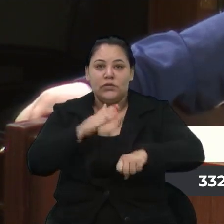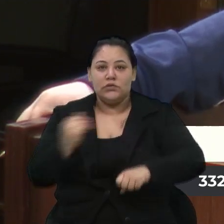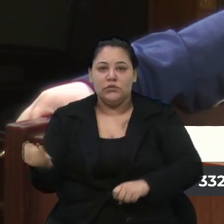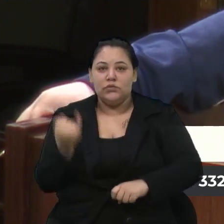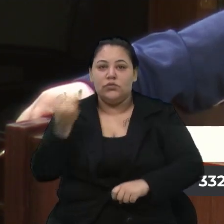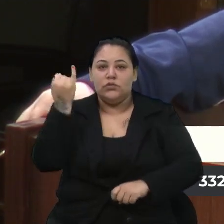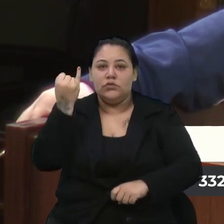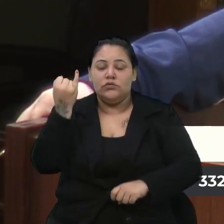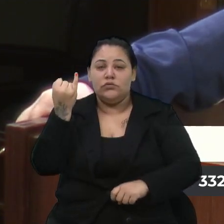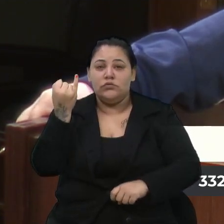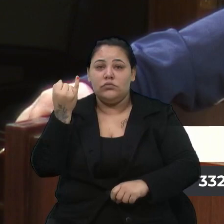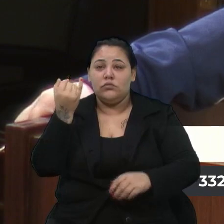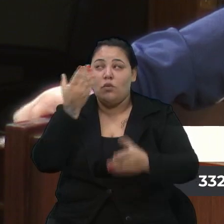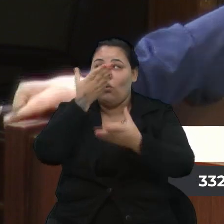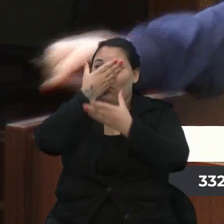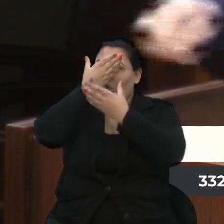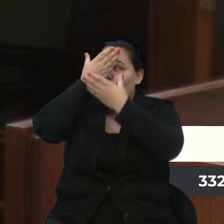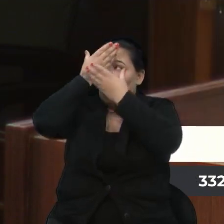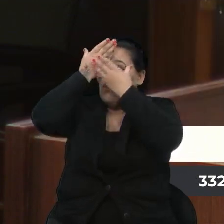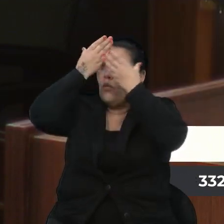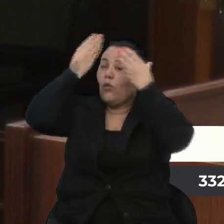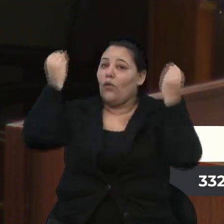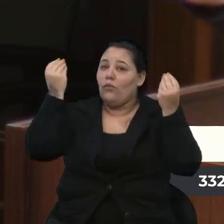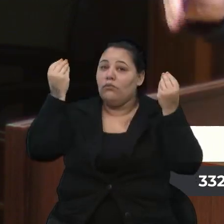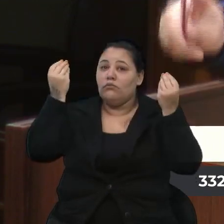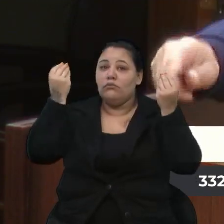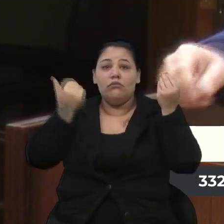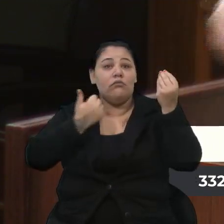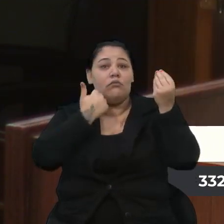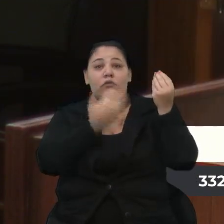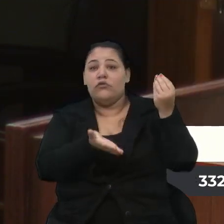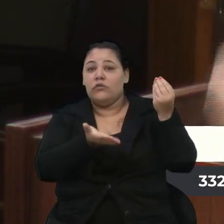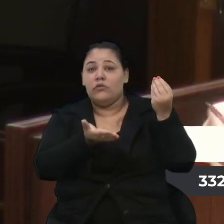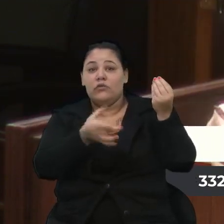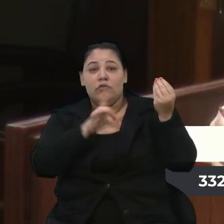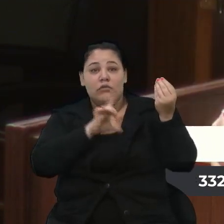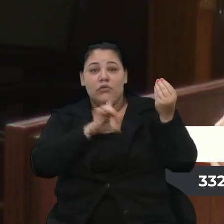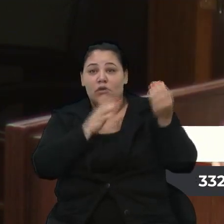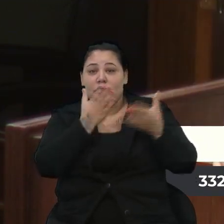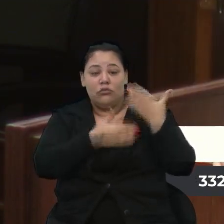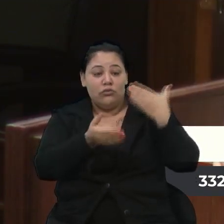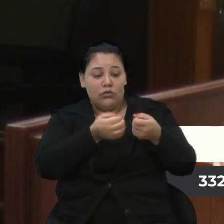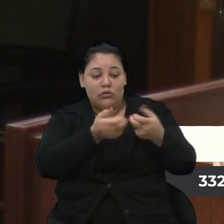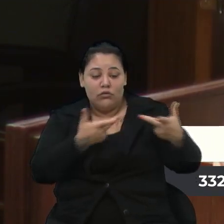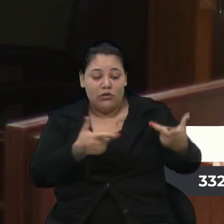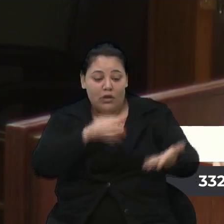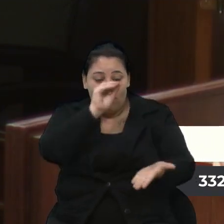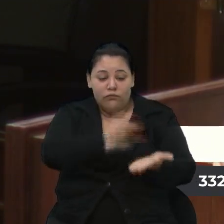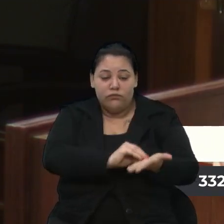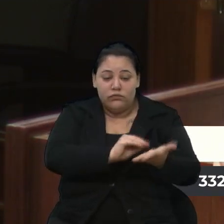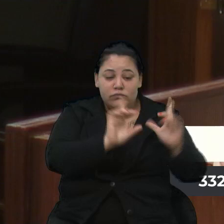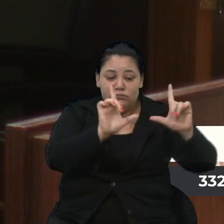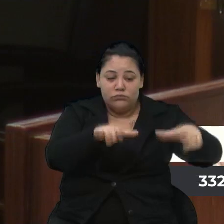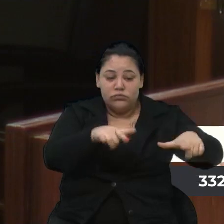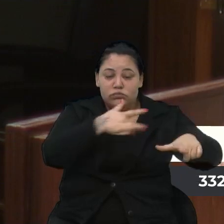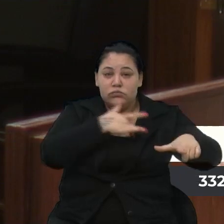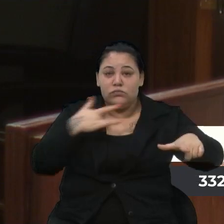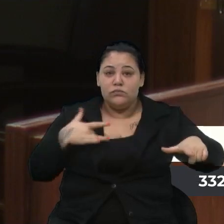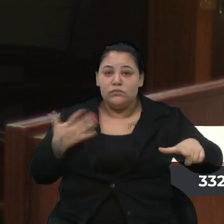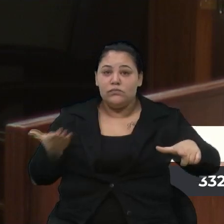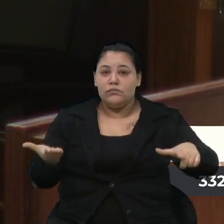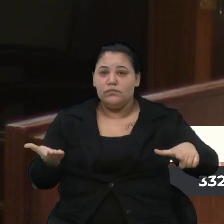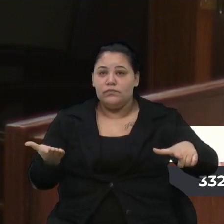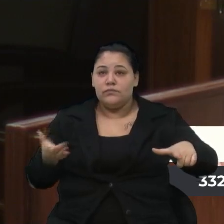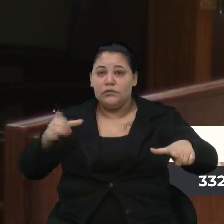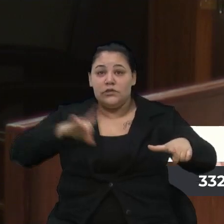passado em branco, né? Não adianta a gente ter tudo isso daí, mas se a gente não tiver os leitos abertos. Tem pessoas que estão há 15